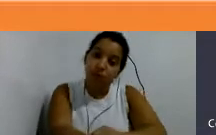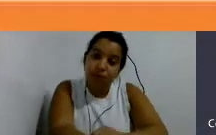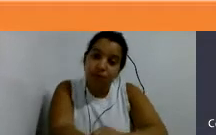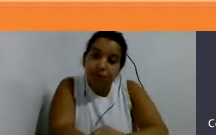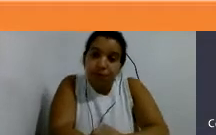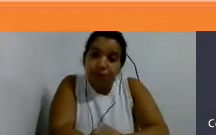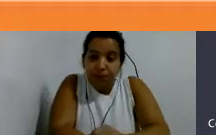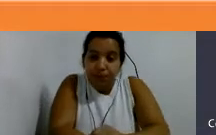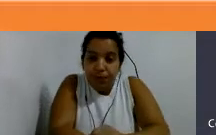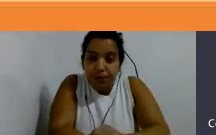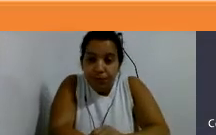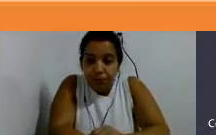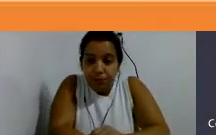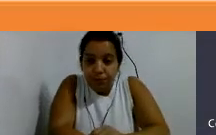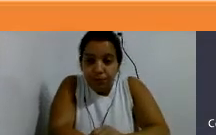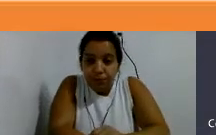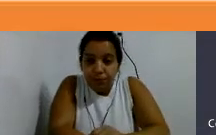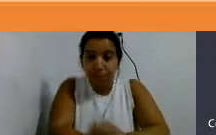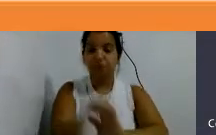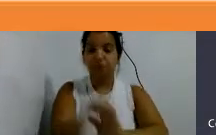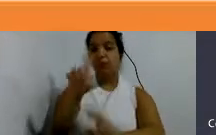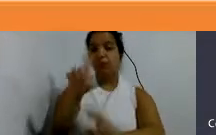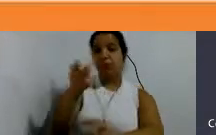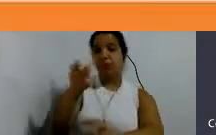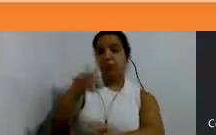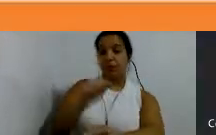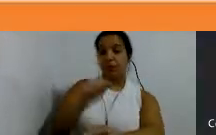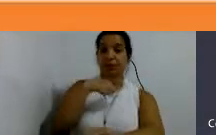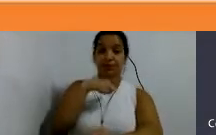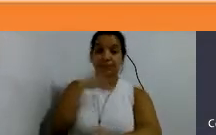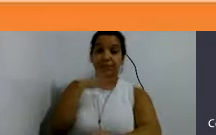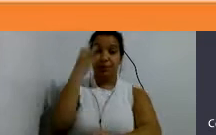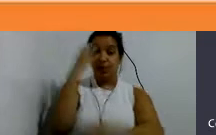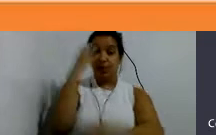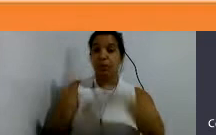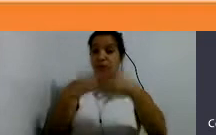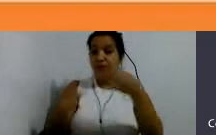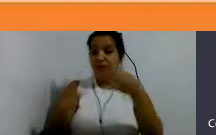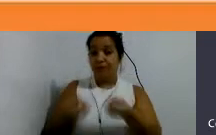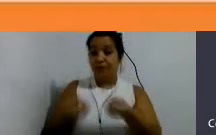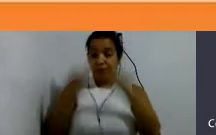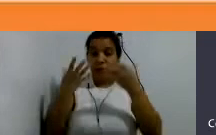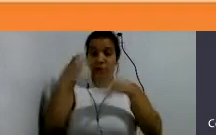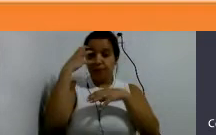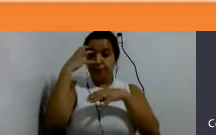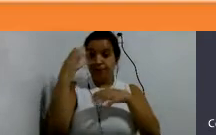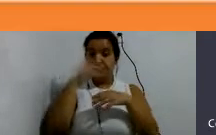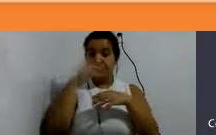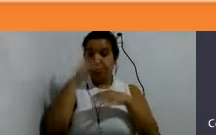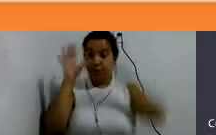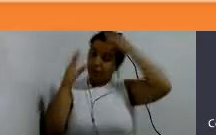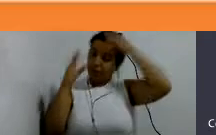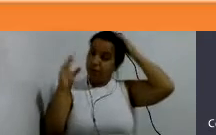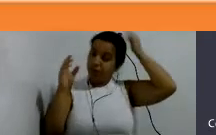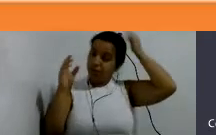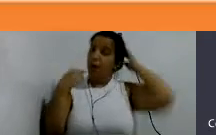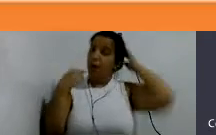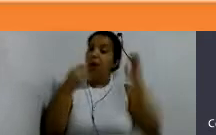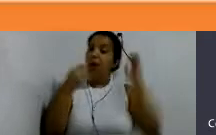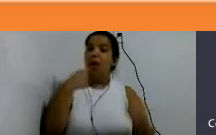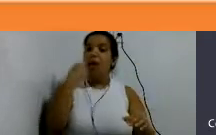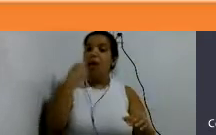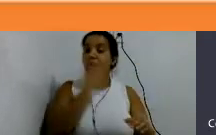formação desse edema por causa do processo inflamatório. Então, o inseto hematófago, a saliva dele